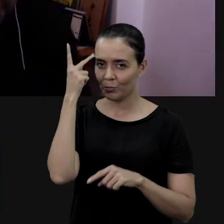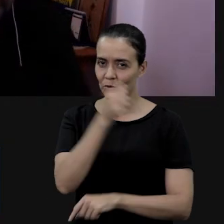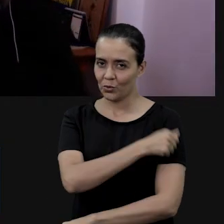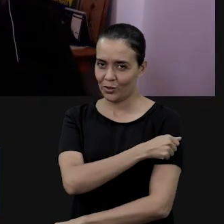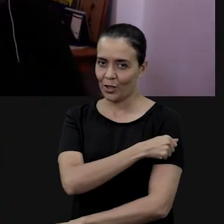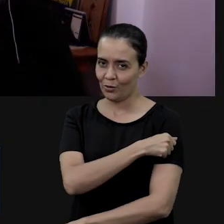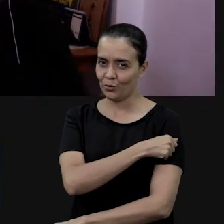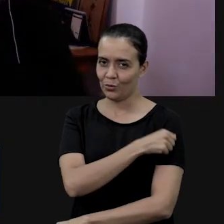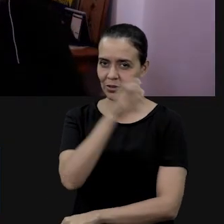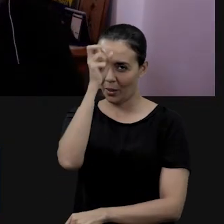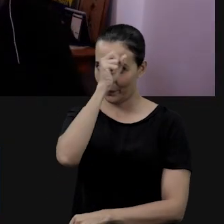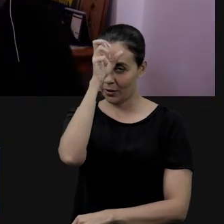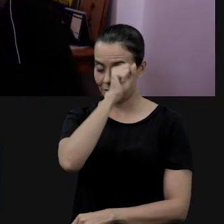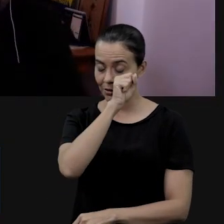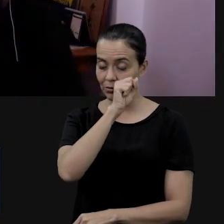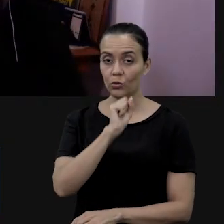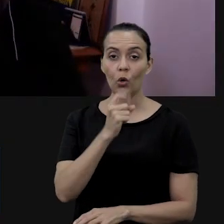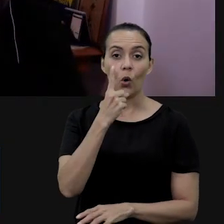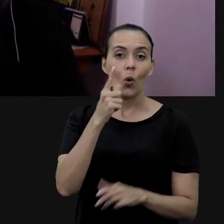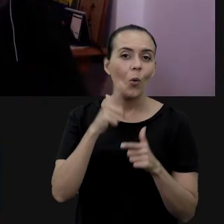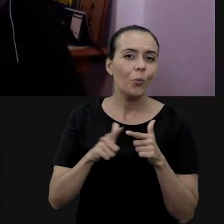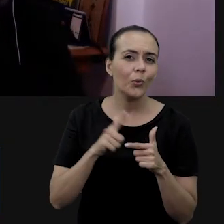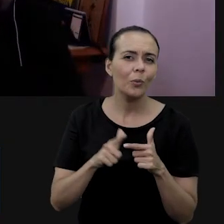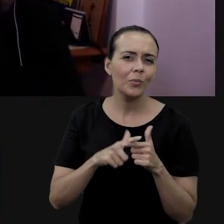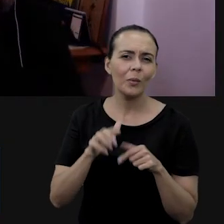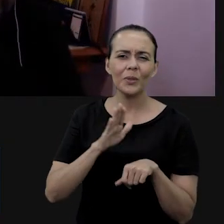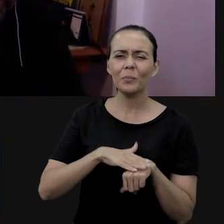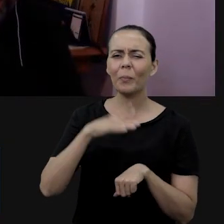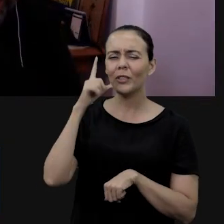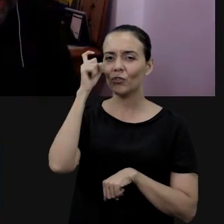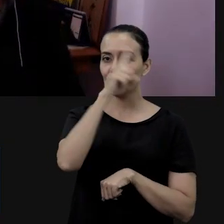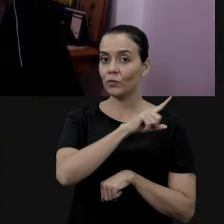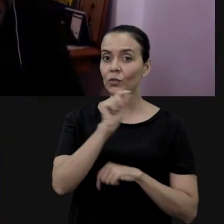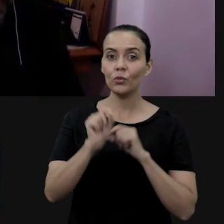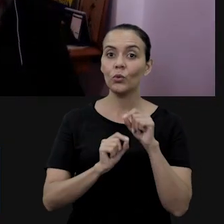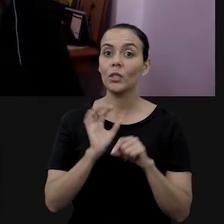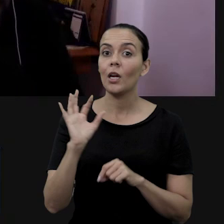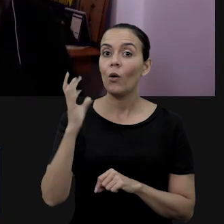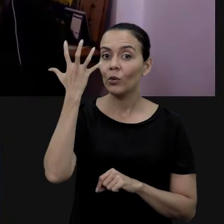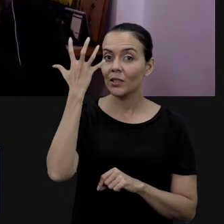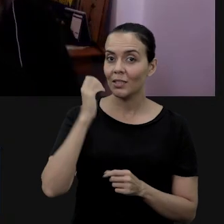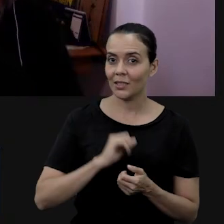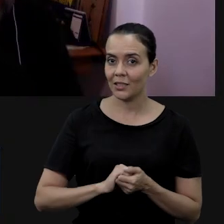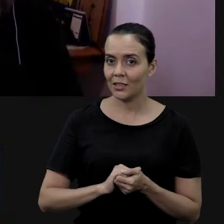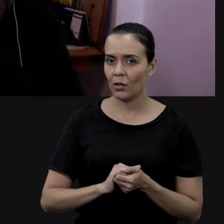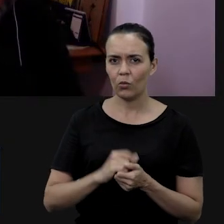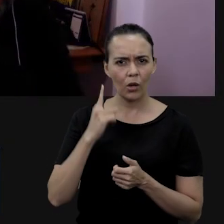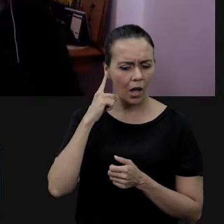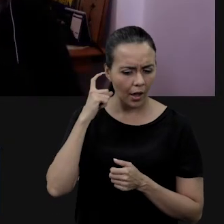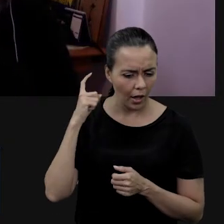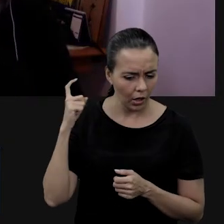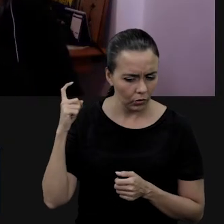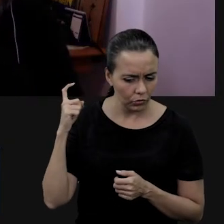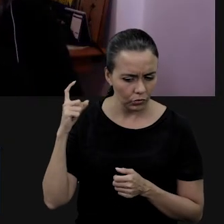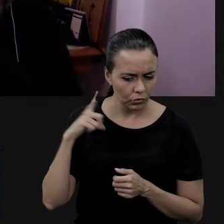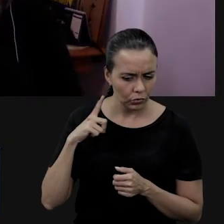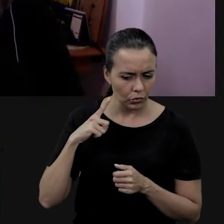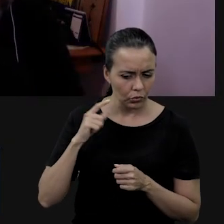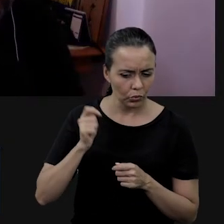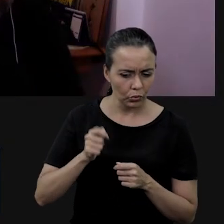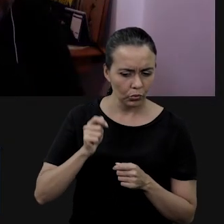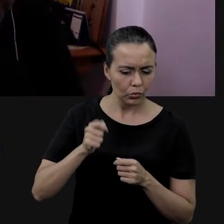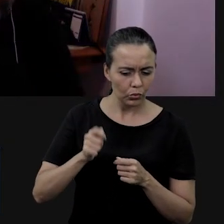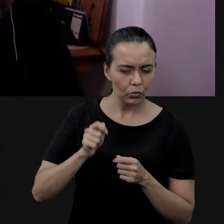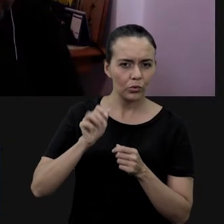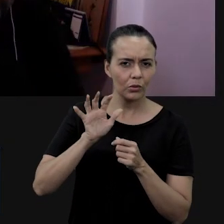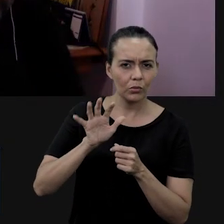começando já Sim. vai se Teve acostumando. um dos que foi mais difícil de entender o que estava acontecendo. Eu tinha o áudio e ele tinha um barulho assim,